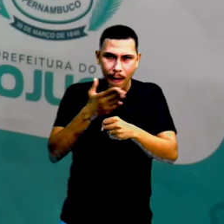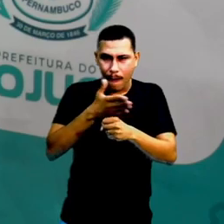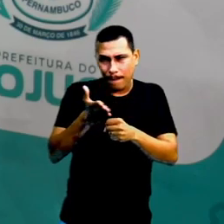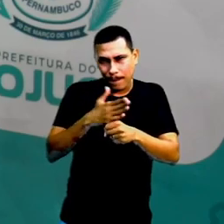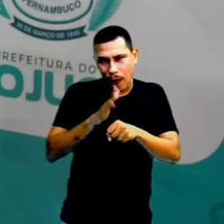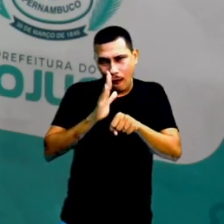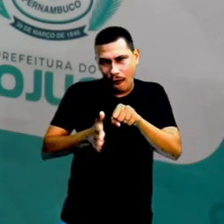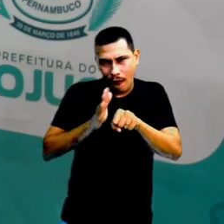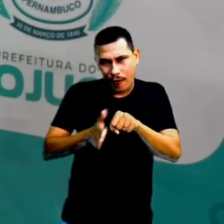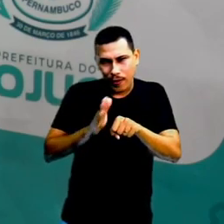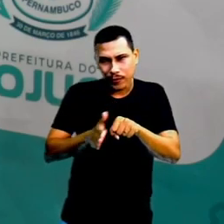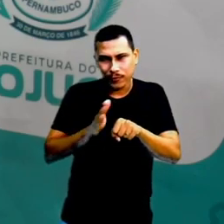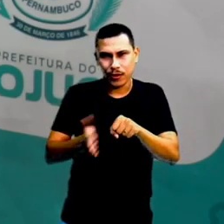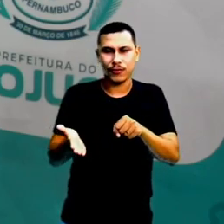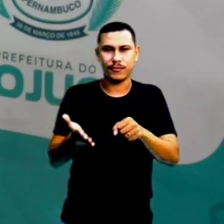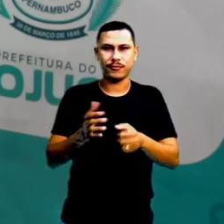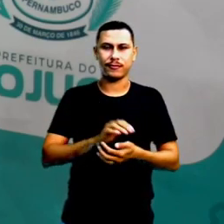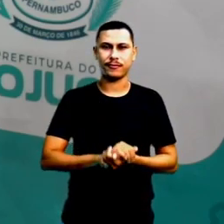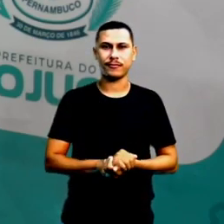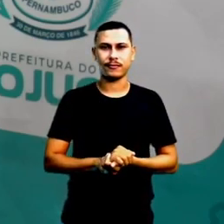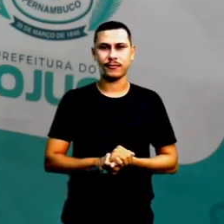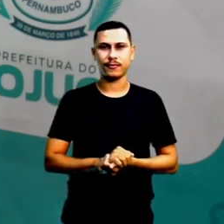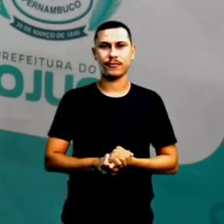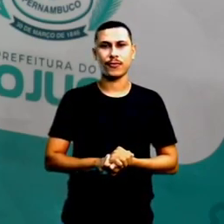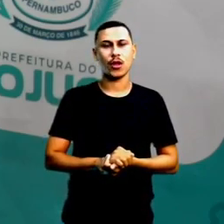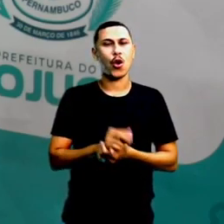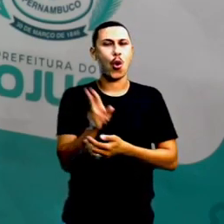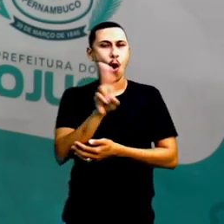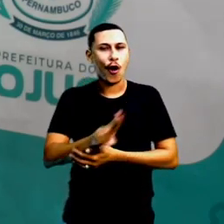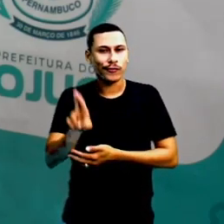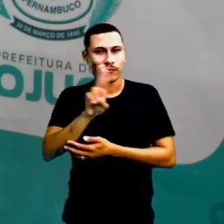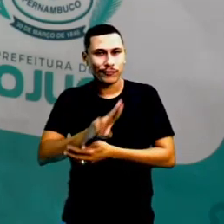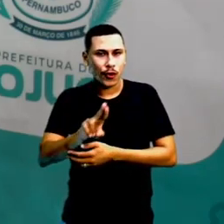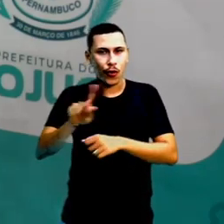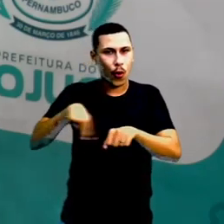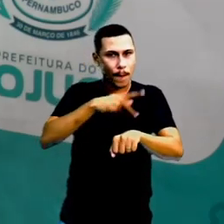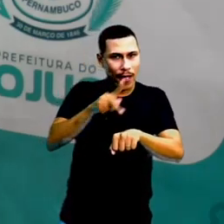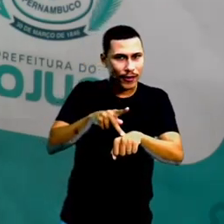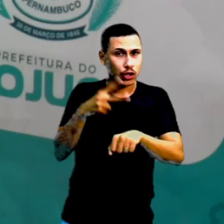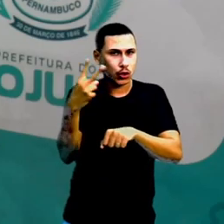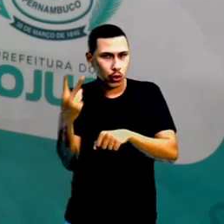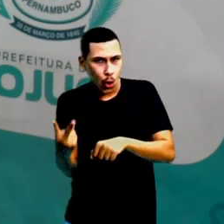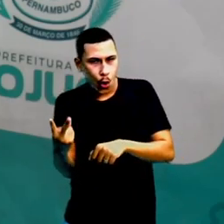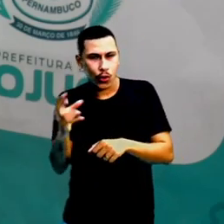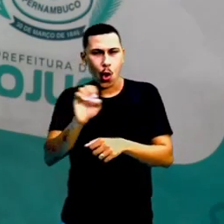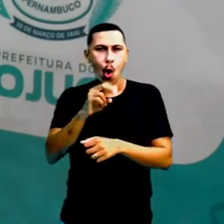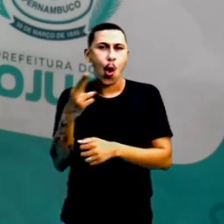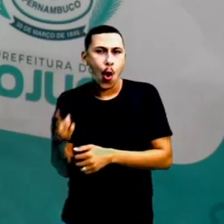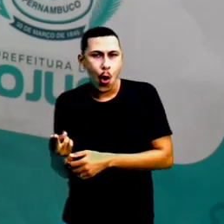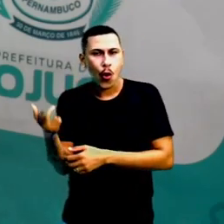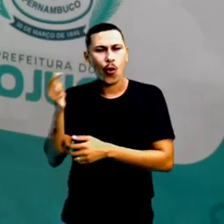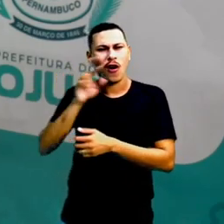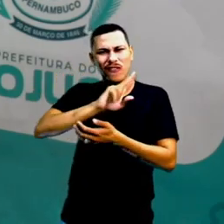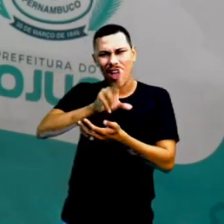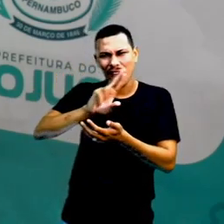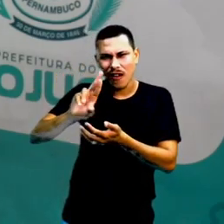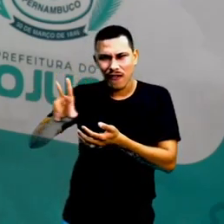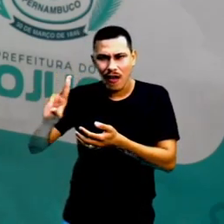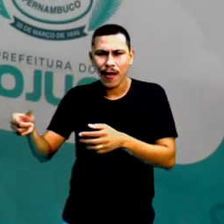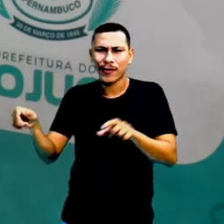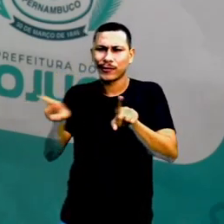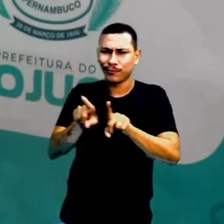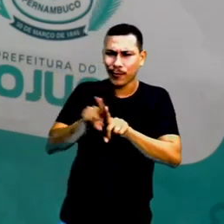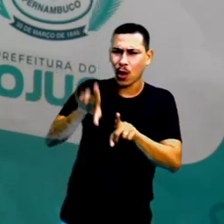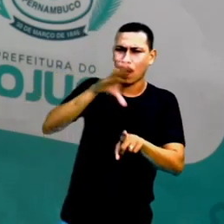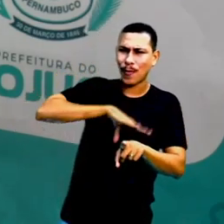dois países ou mais, cuja língua seja a mesma, tá bom? Lembrando que isso acontece no português.